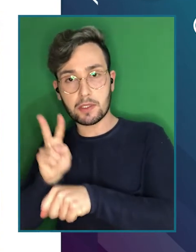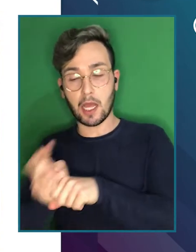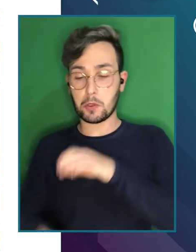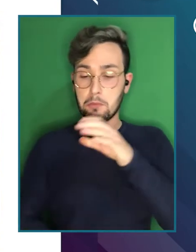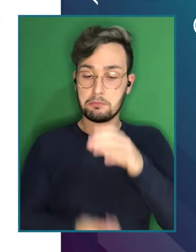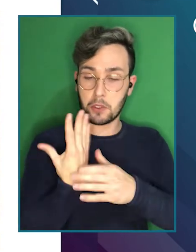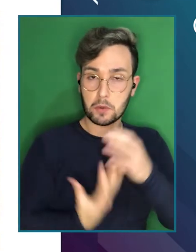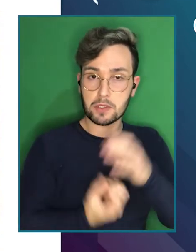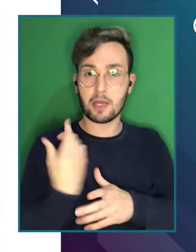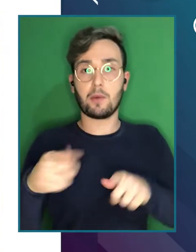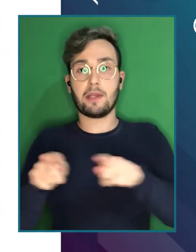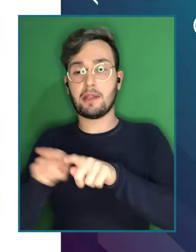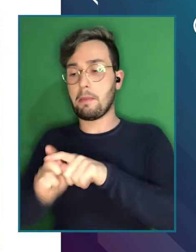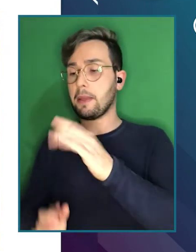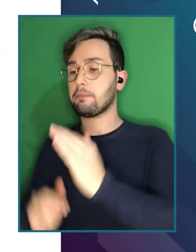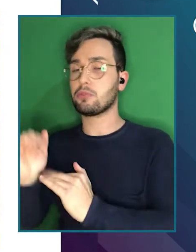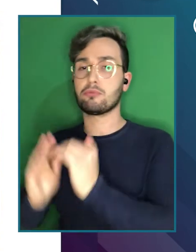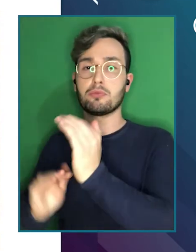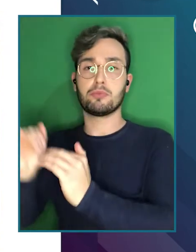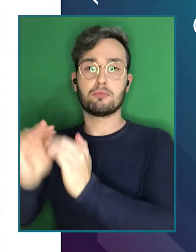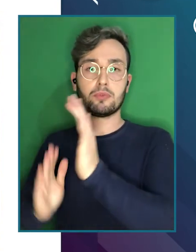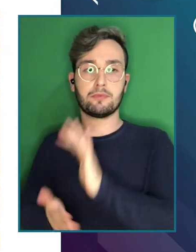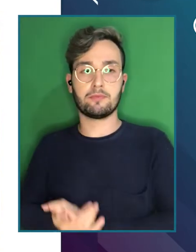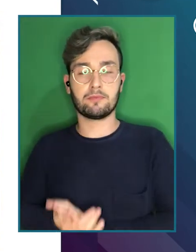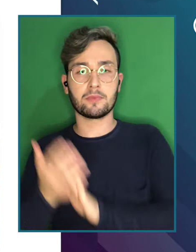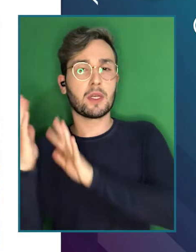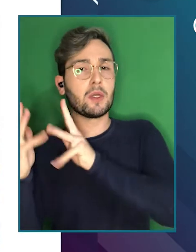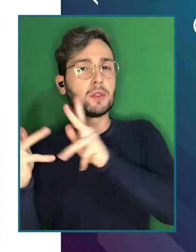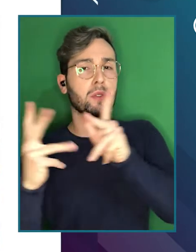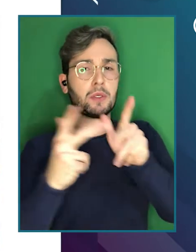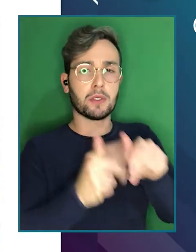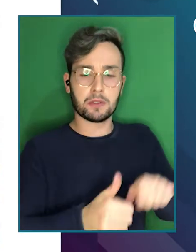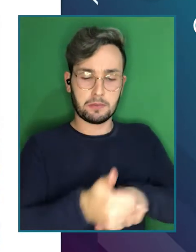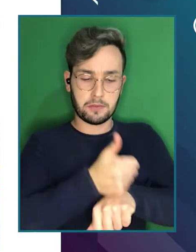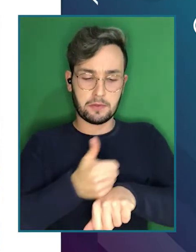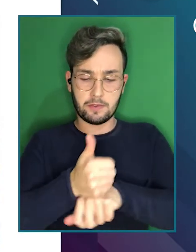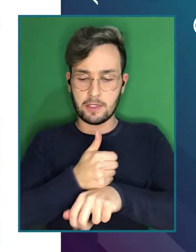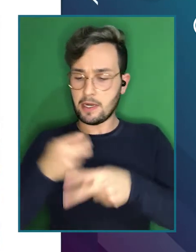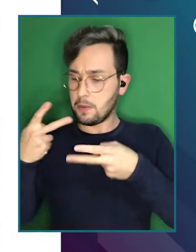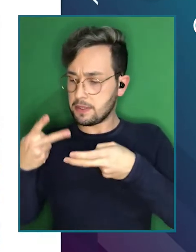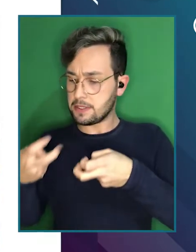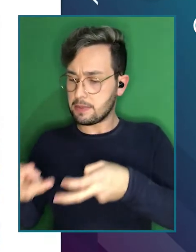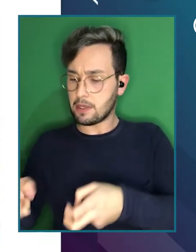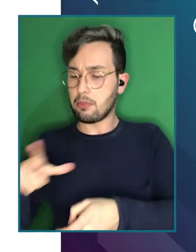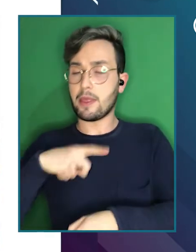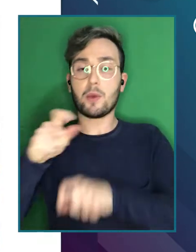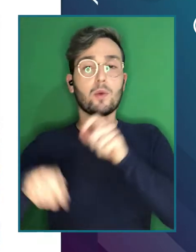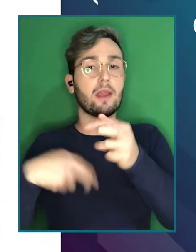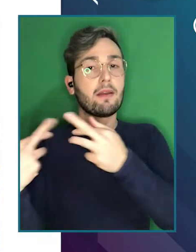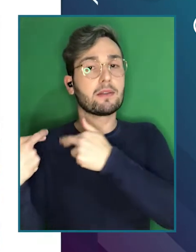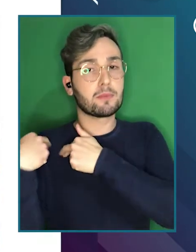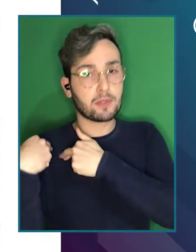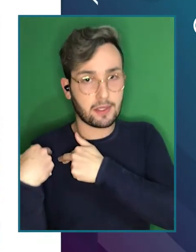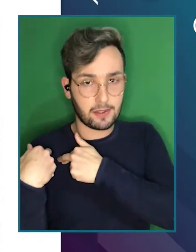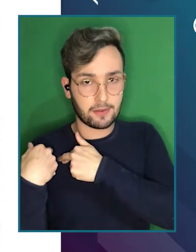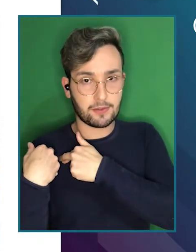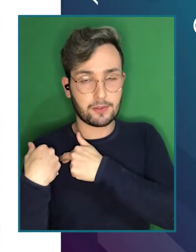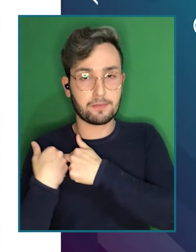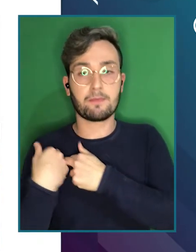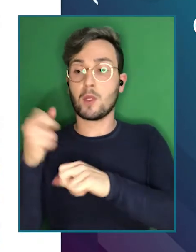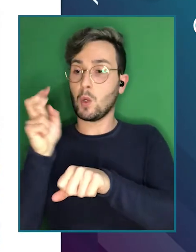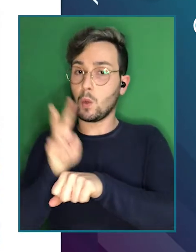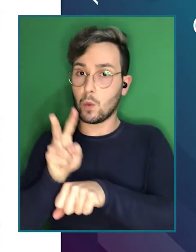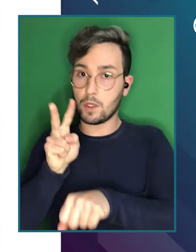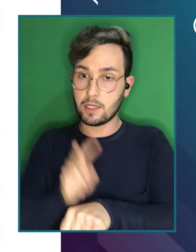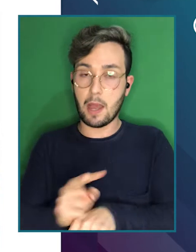reparos, fabricação e montagem de equipamentos. Todos esses profissionais em inspeção têm como responsabilidade